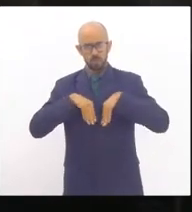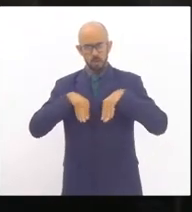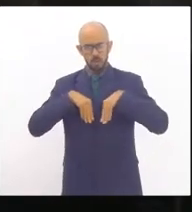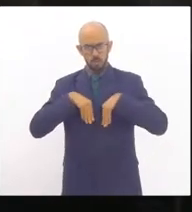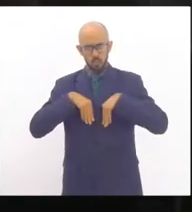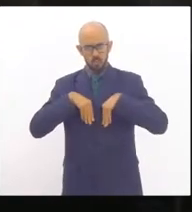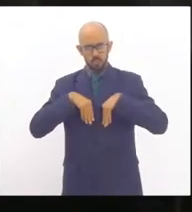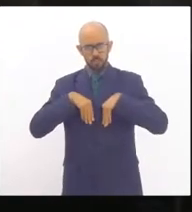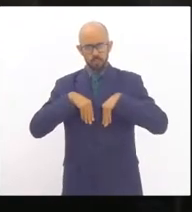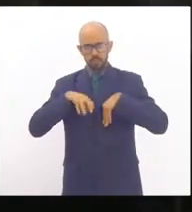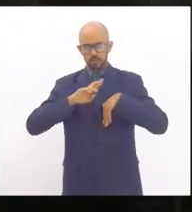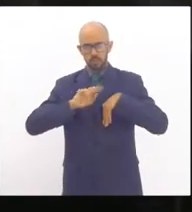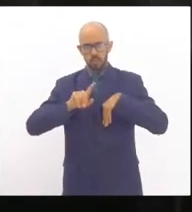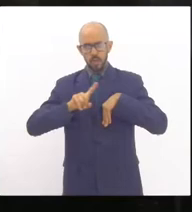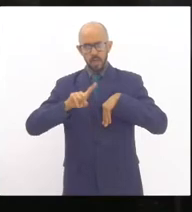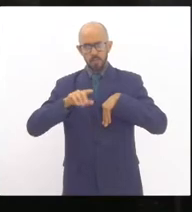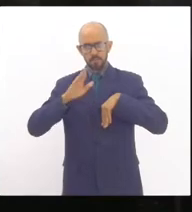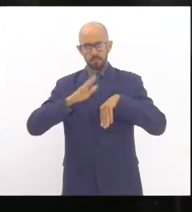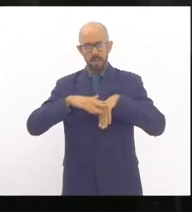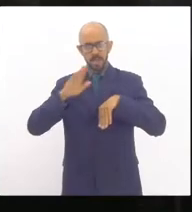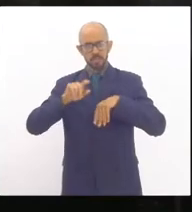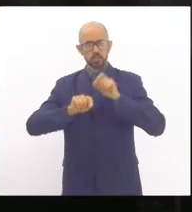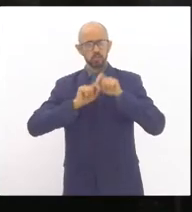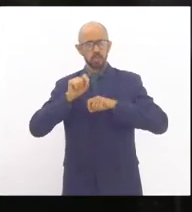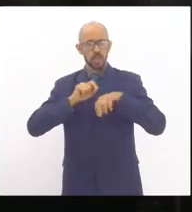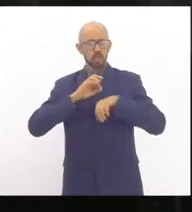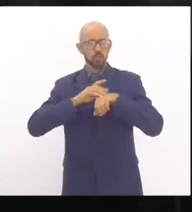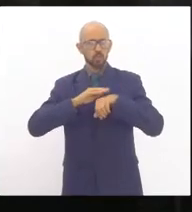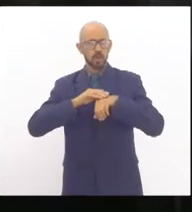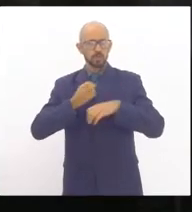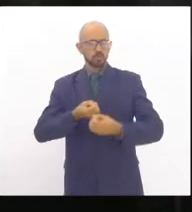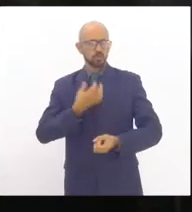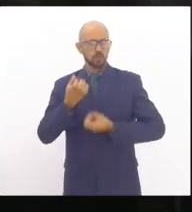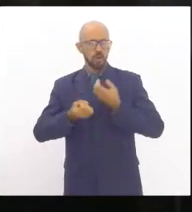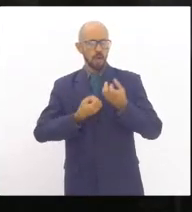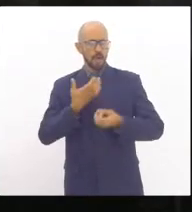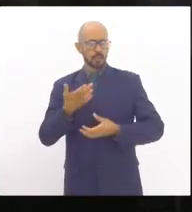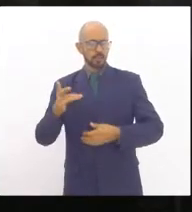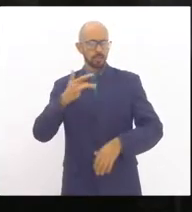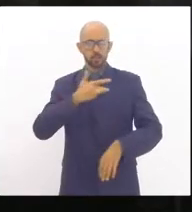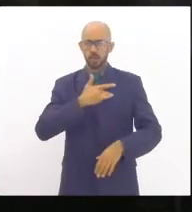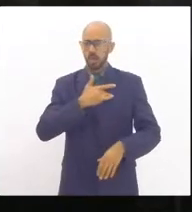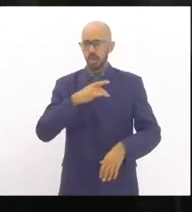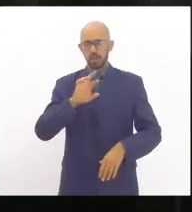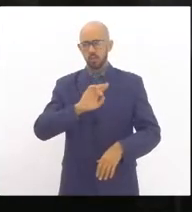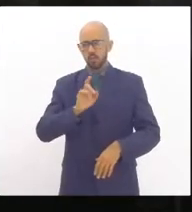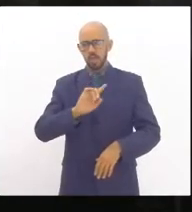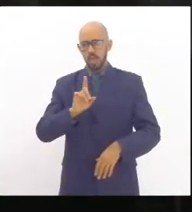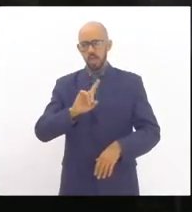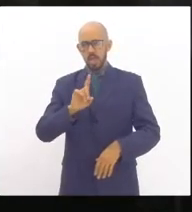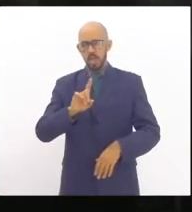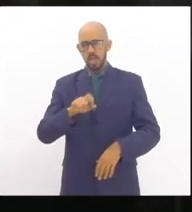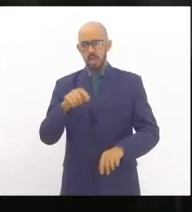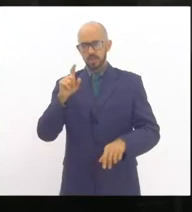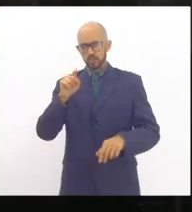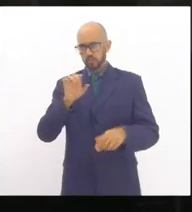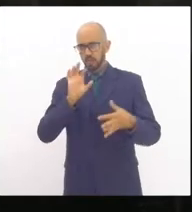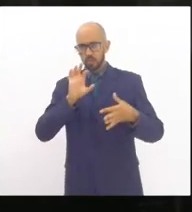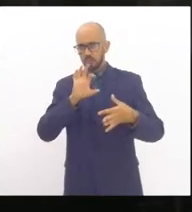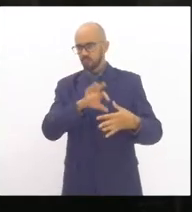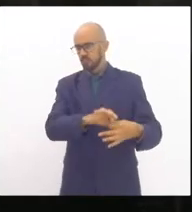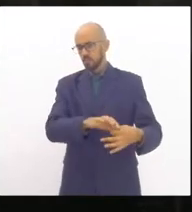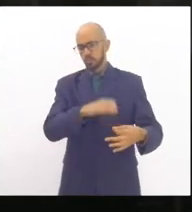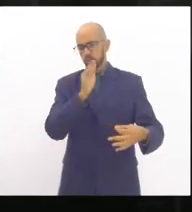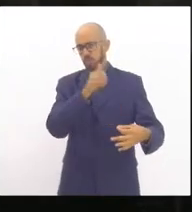mais a a doença dos Poetas ou da doença e dos Apaixonados essa doença tem um vínculo direto